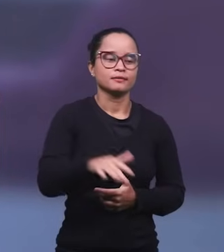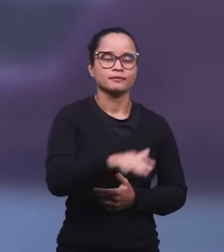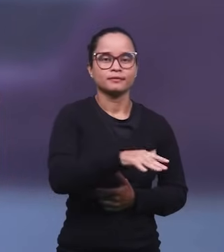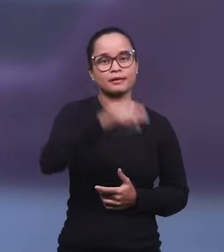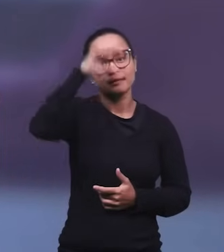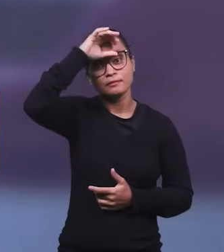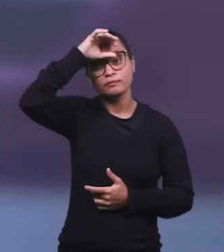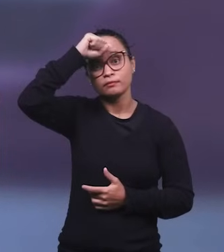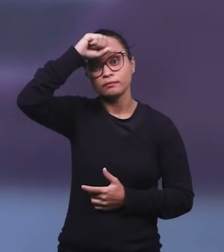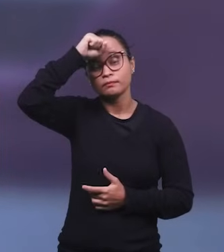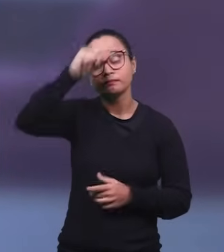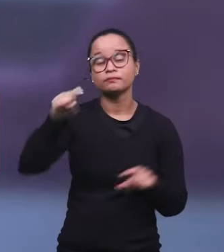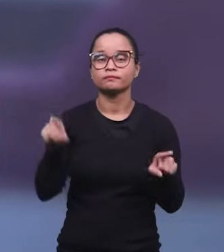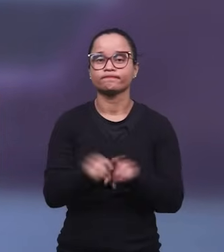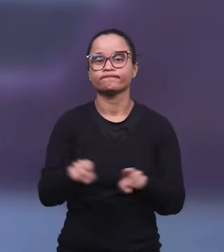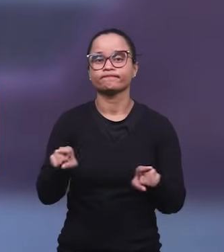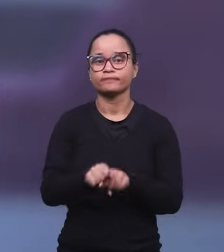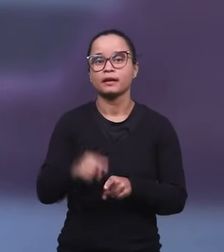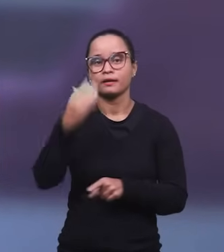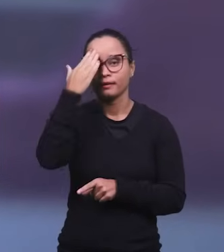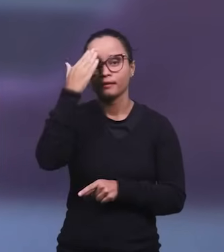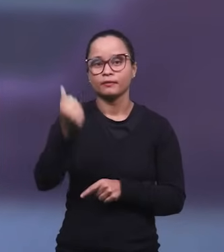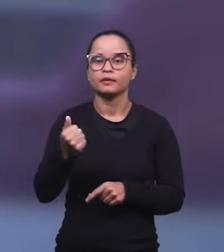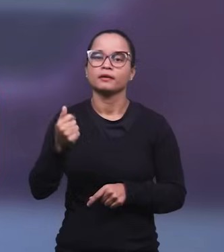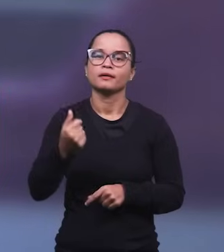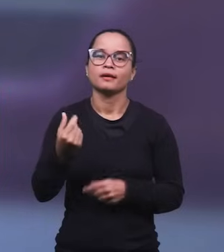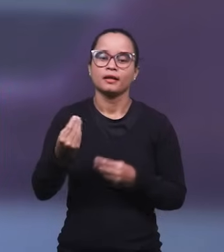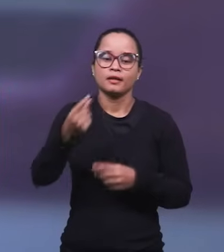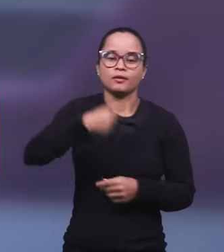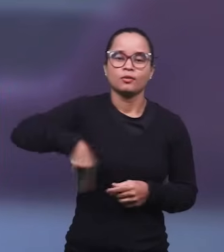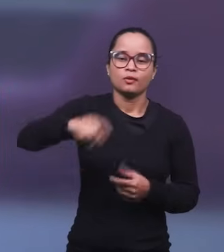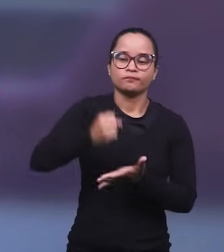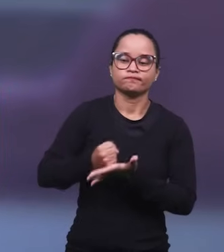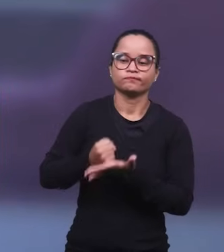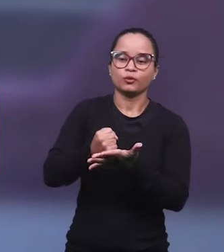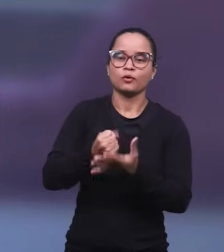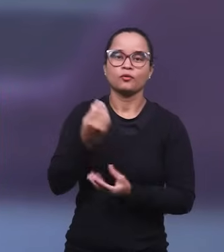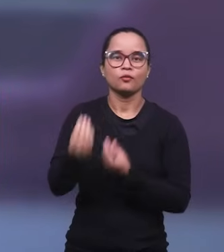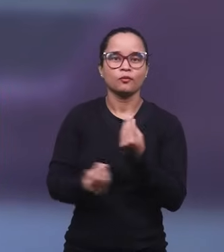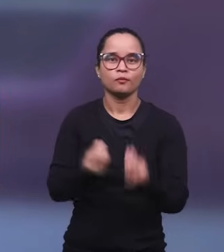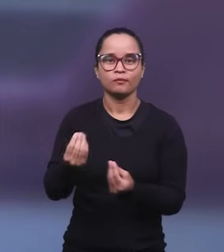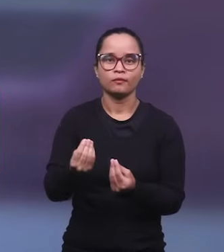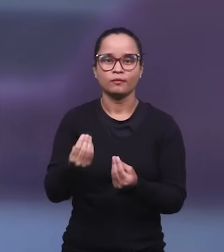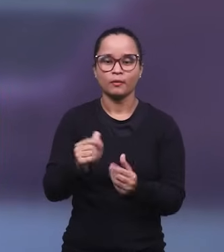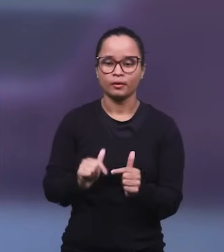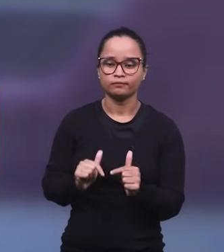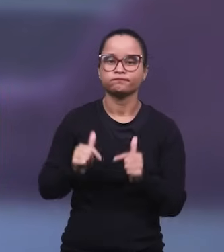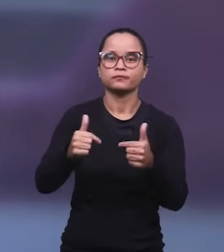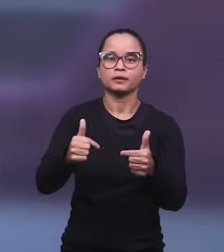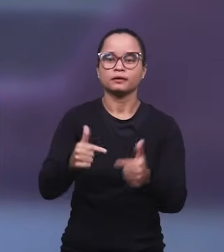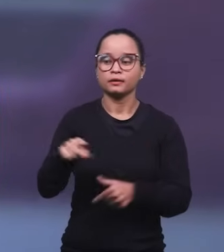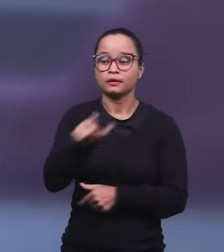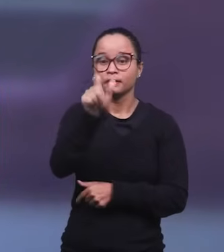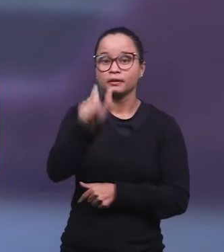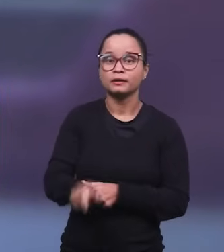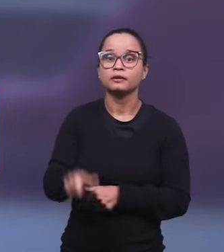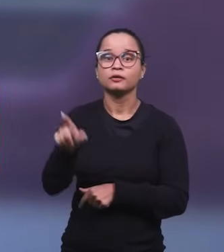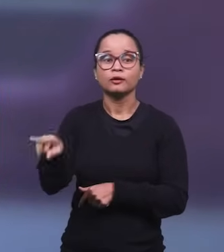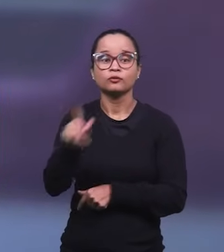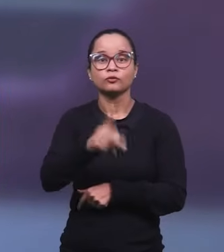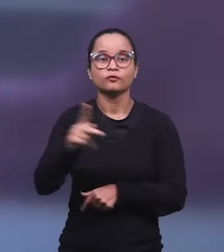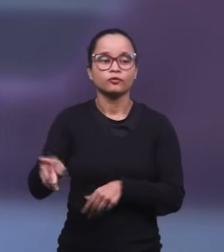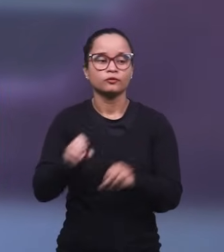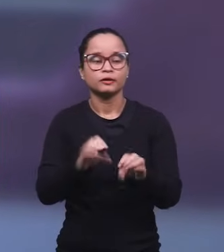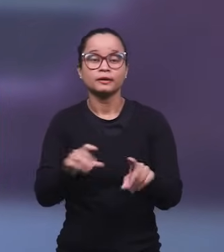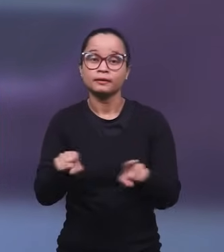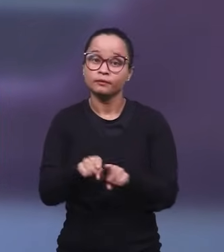nas aprendizagens, é também saber como nós podemos contribuir para potencializar o trabalho docente e as aprendizagens